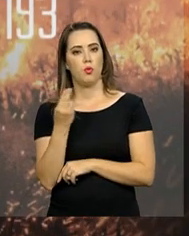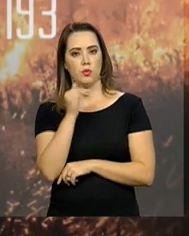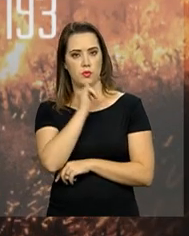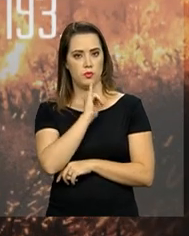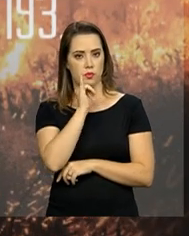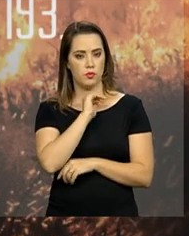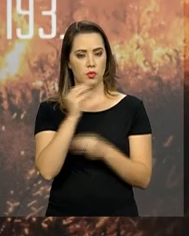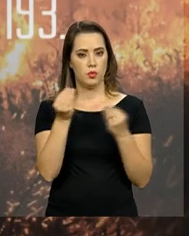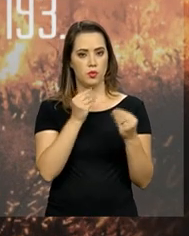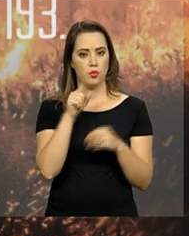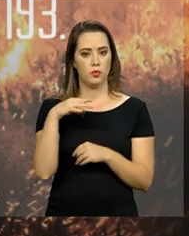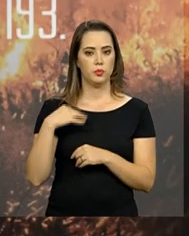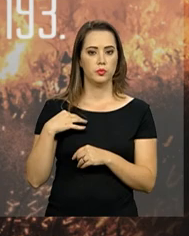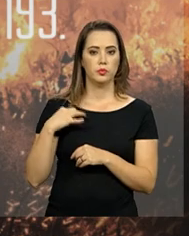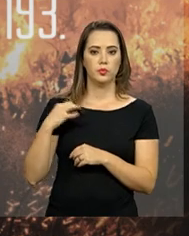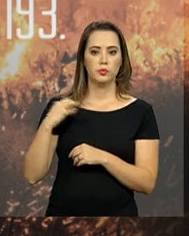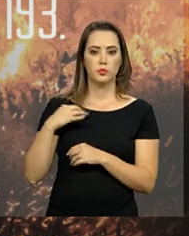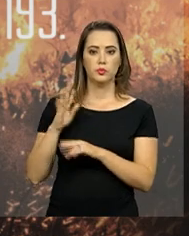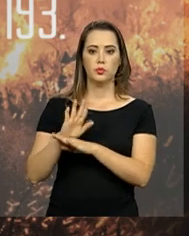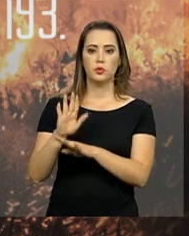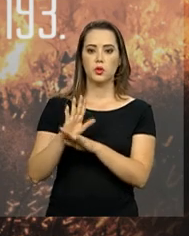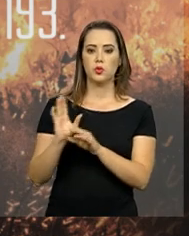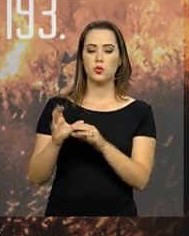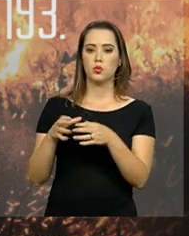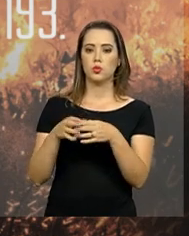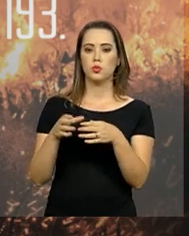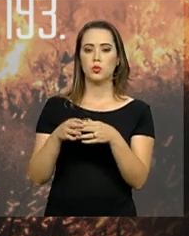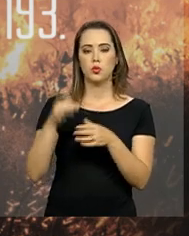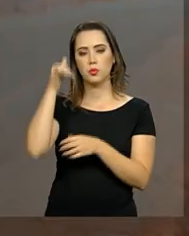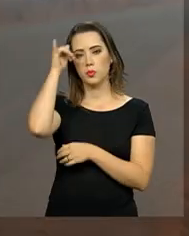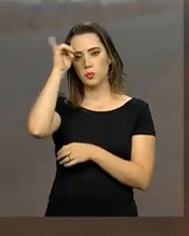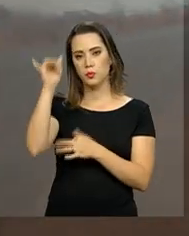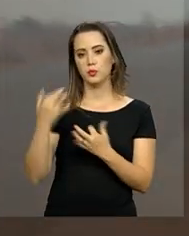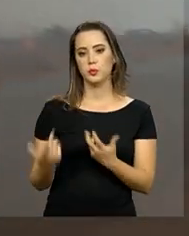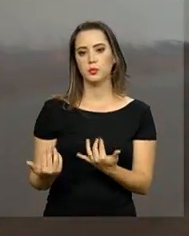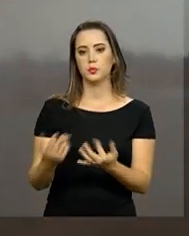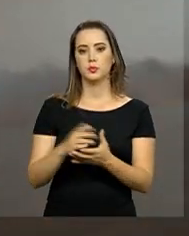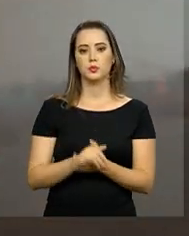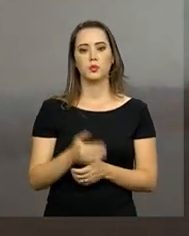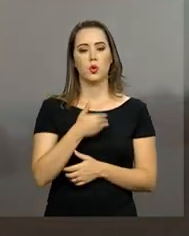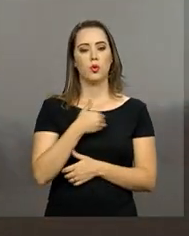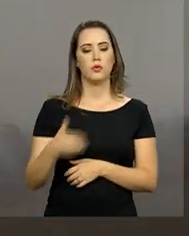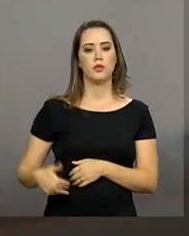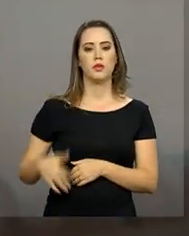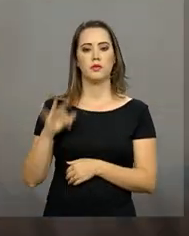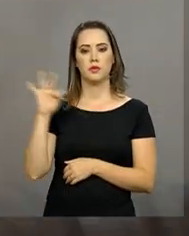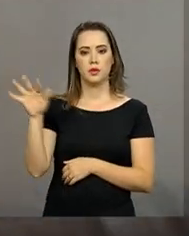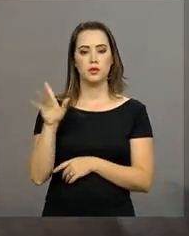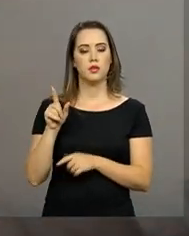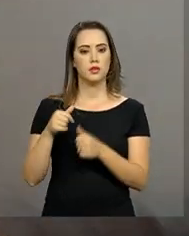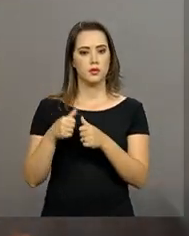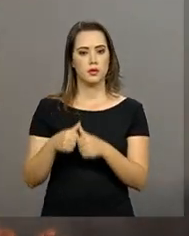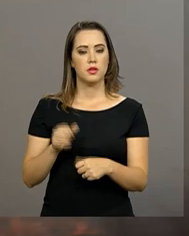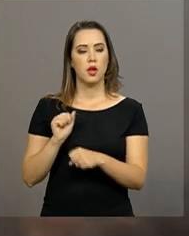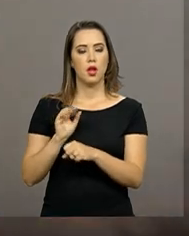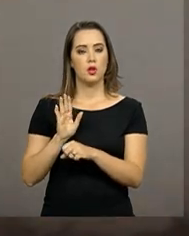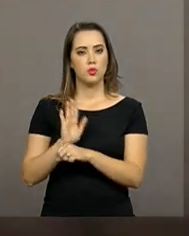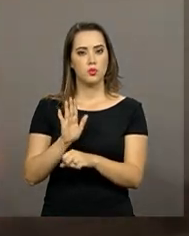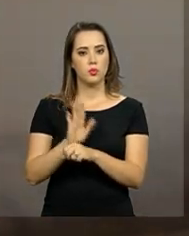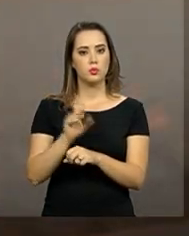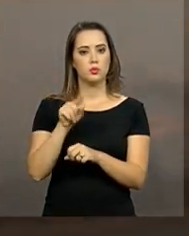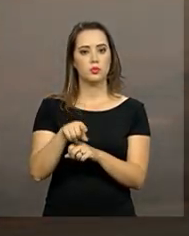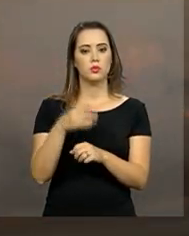se tornar voluntário no apoio às brigadas anti-incêndio o governo federal está mobilizado para prevenir e combater